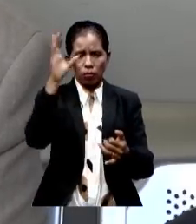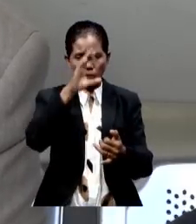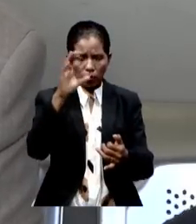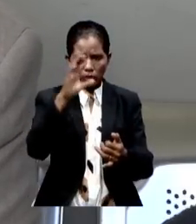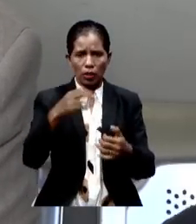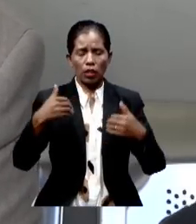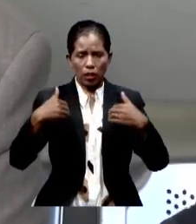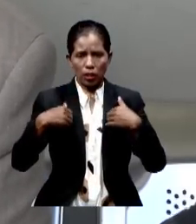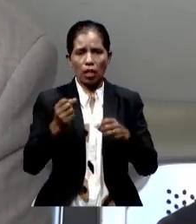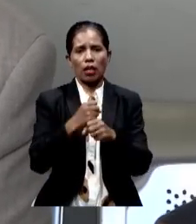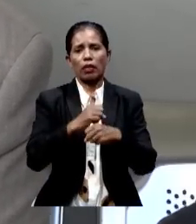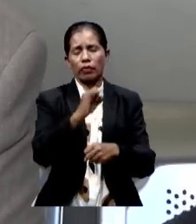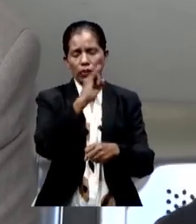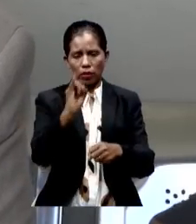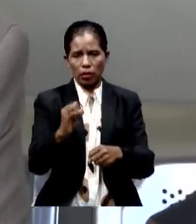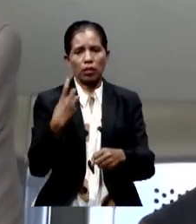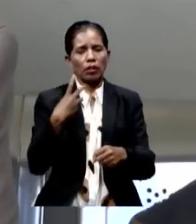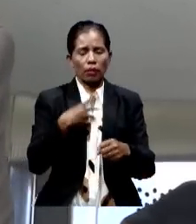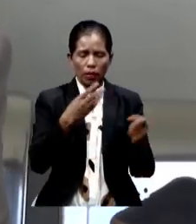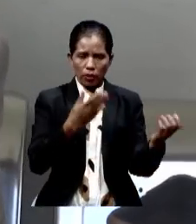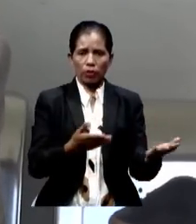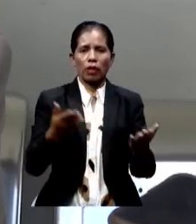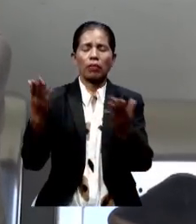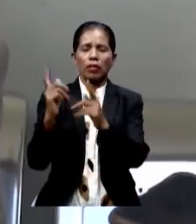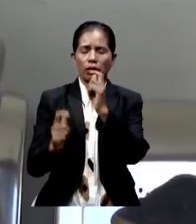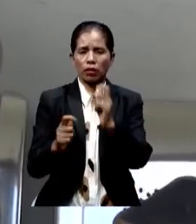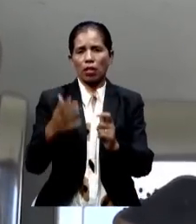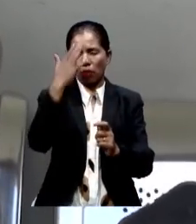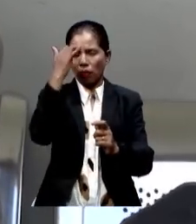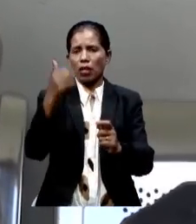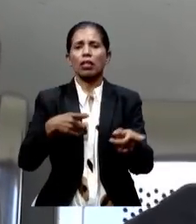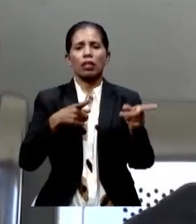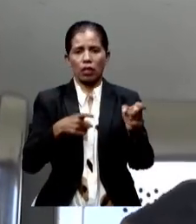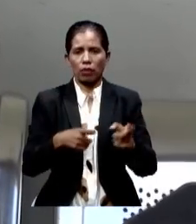que investigação para apuramento das, das veracidades. Tan sai de magne tiro.